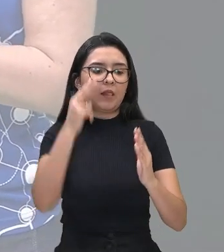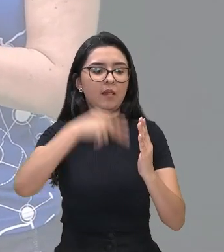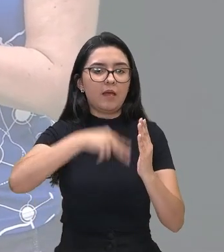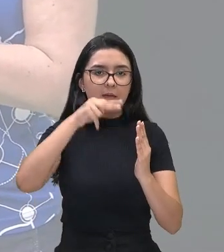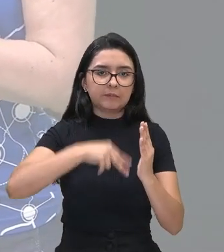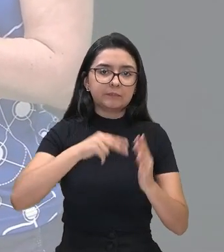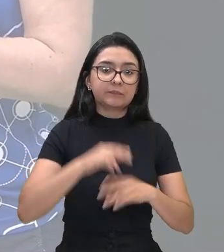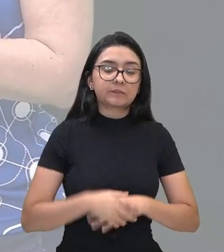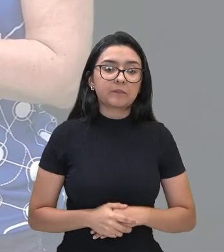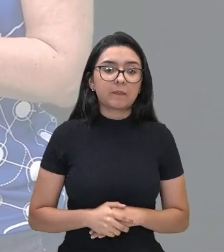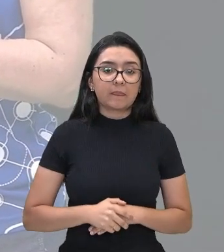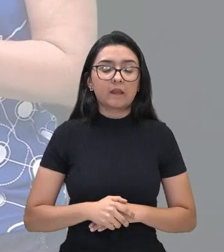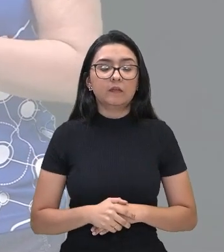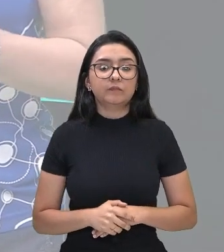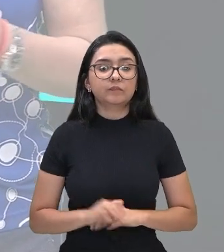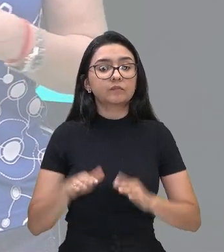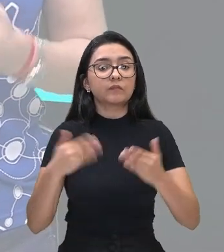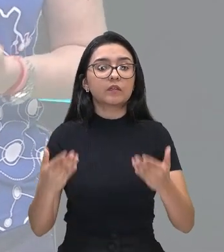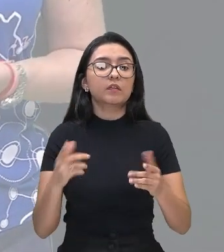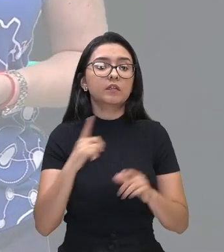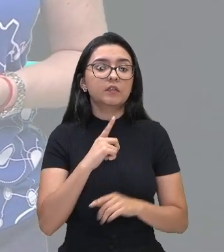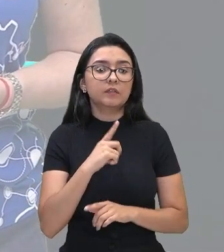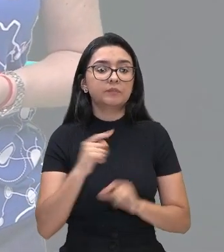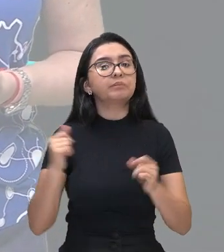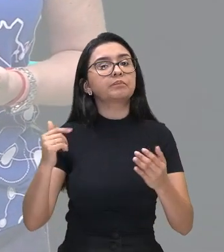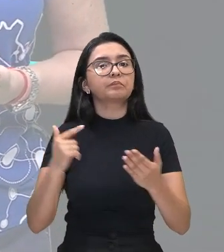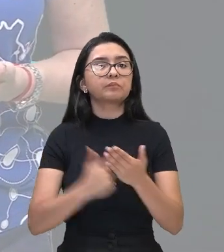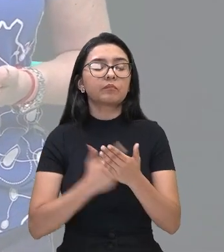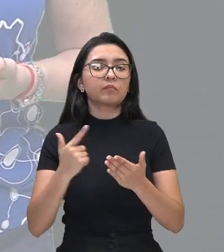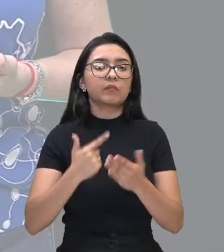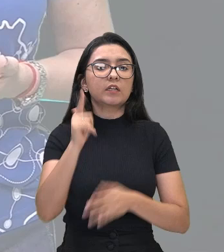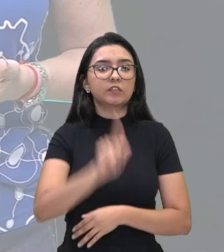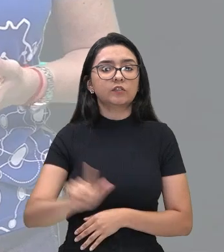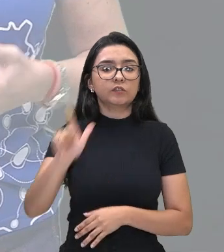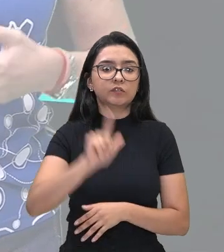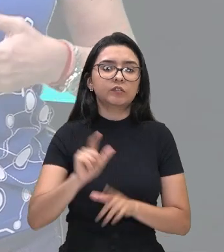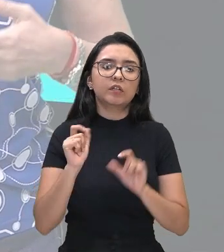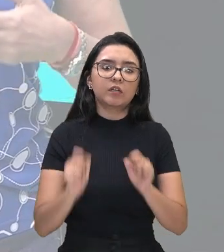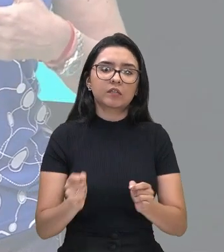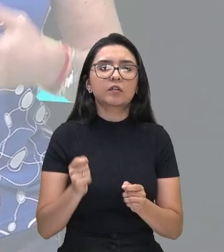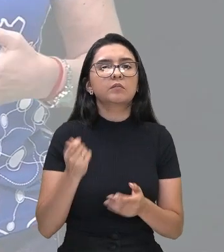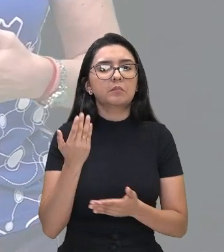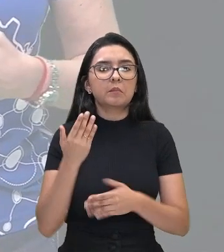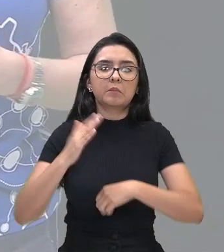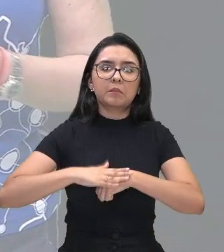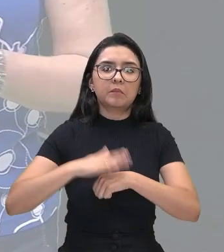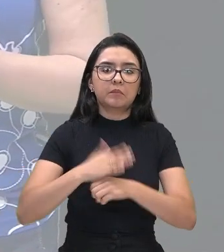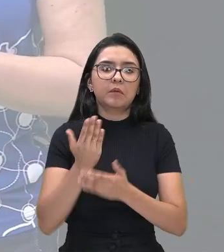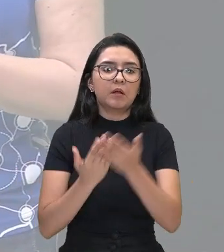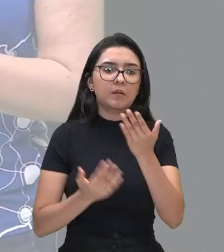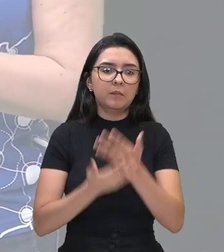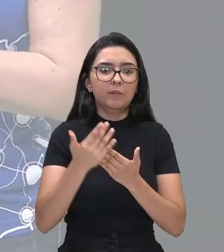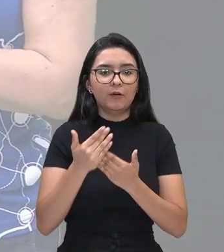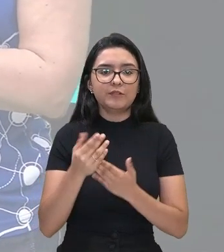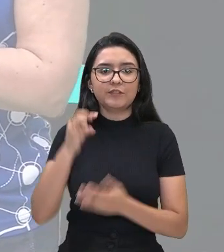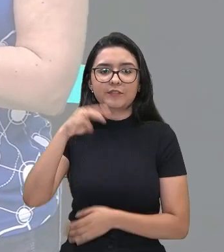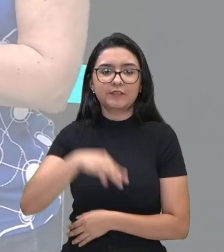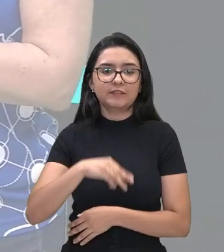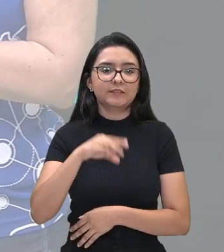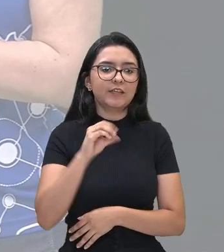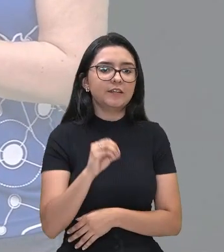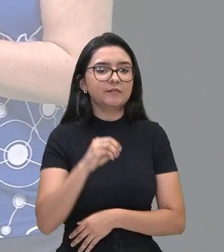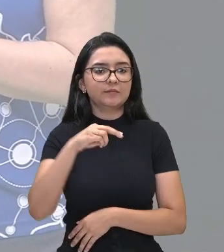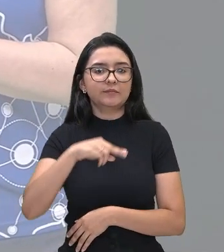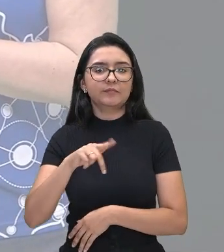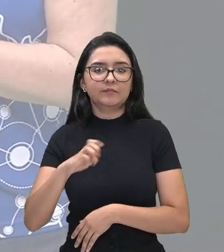Então, essas escrituras eram feitas manualmente pelos monges. Então, aqui nós